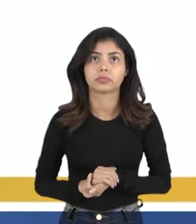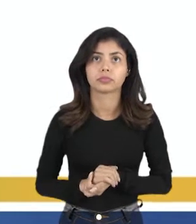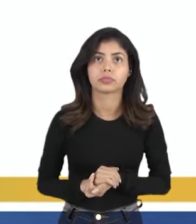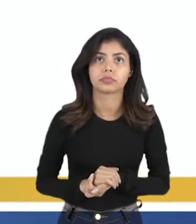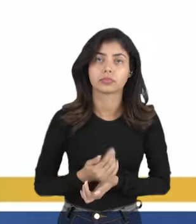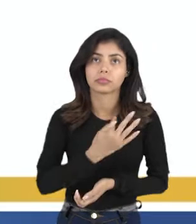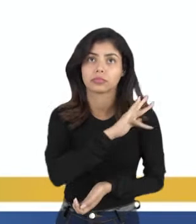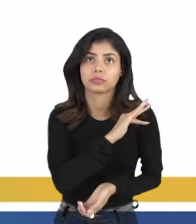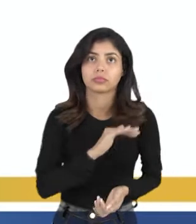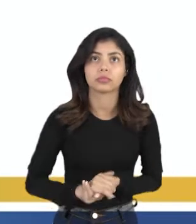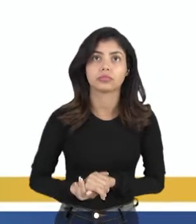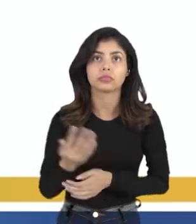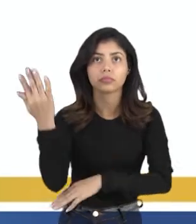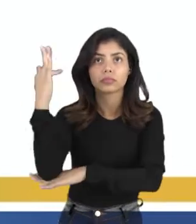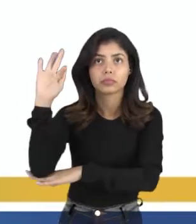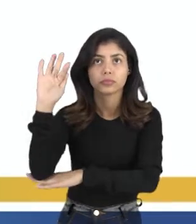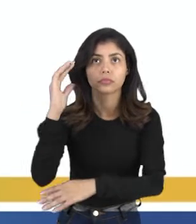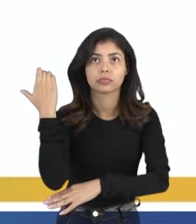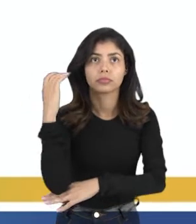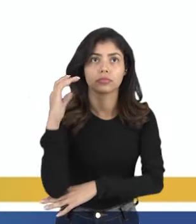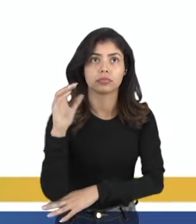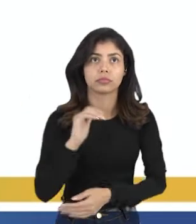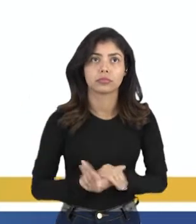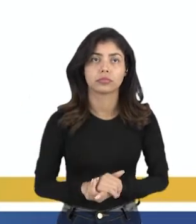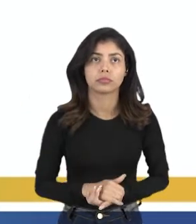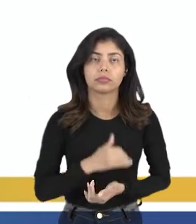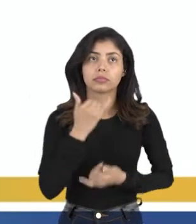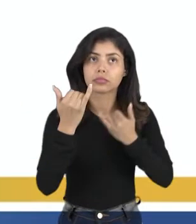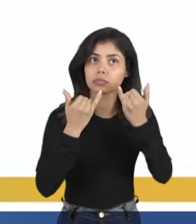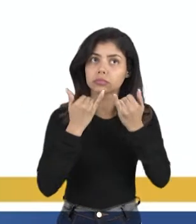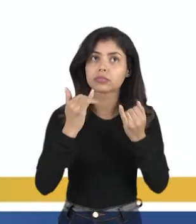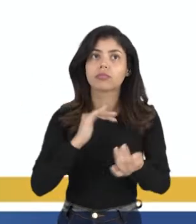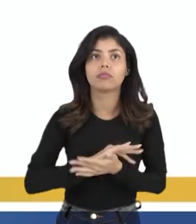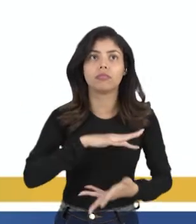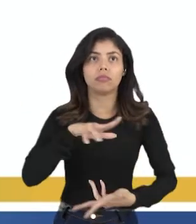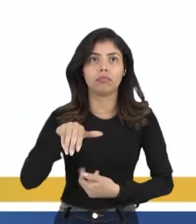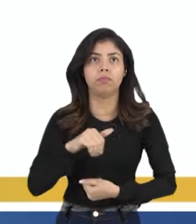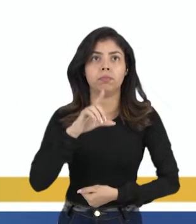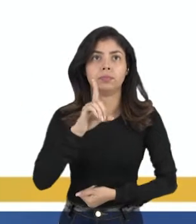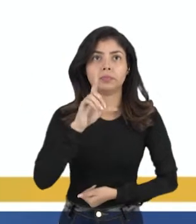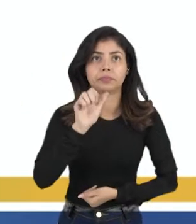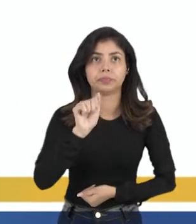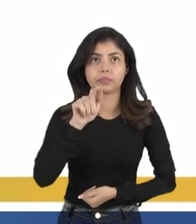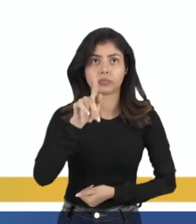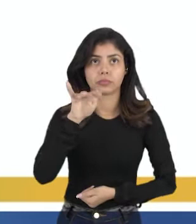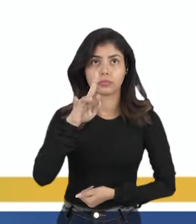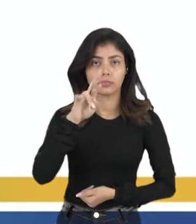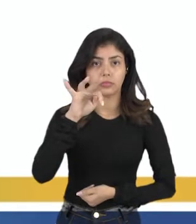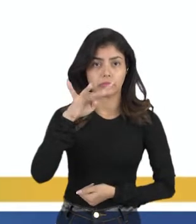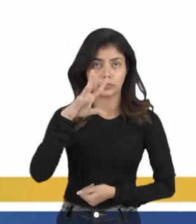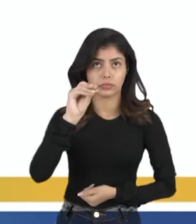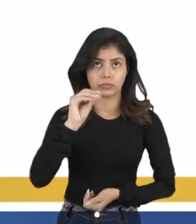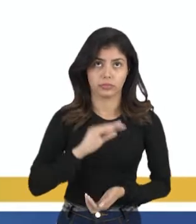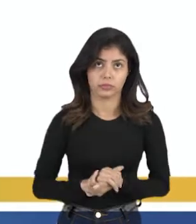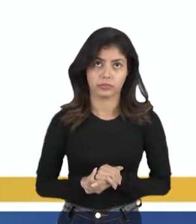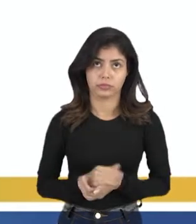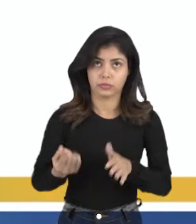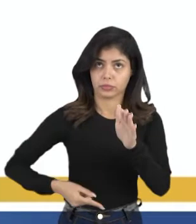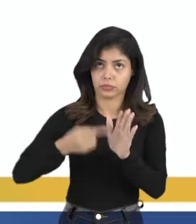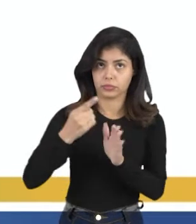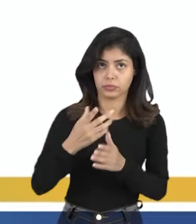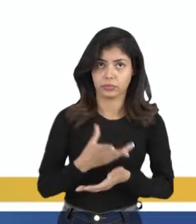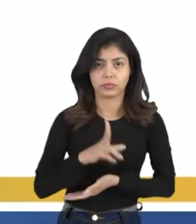1839, a Academia Francesa de Ciências anunciou ao mundo o daguerreótipo,